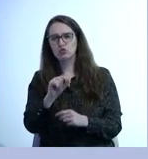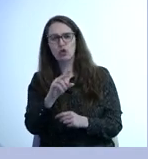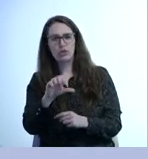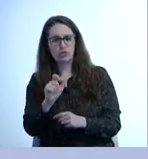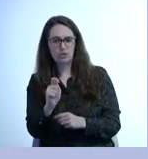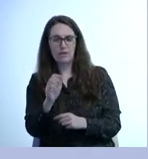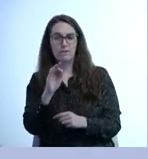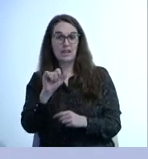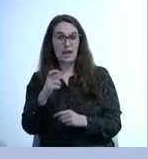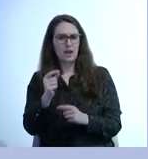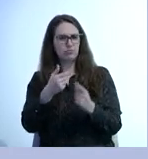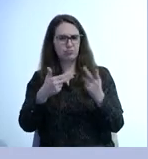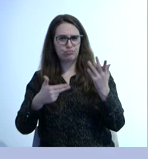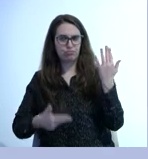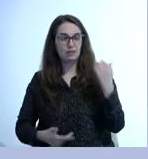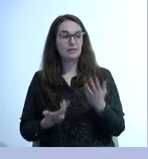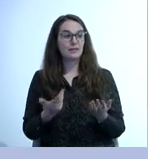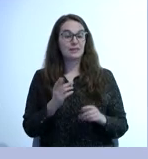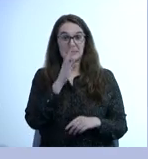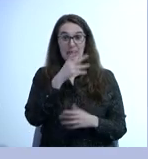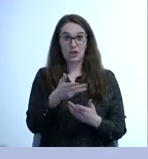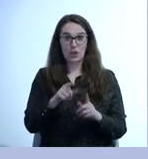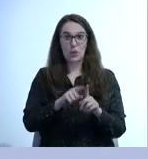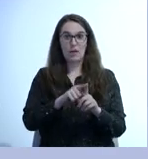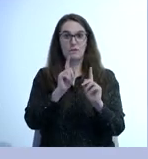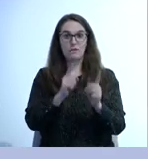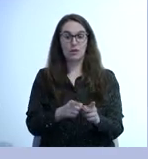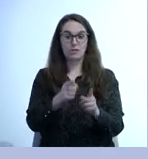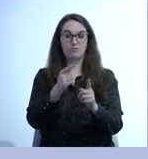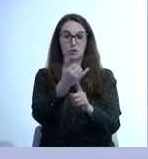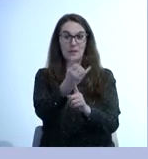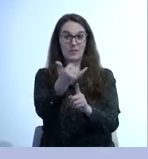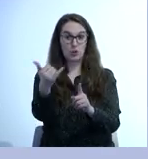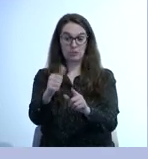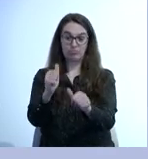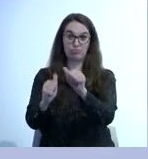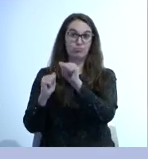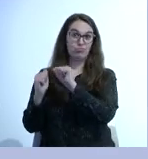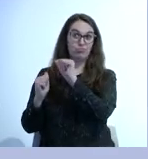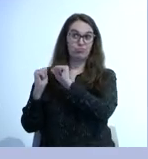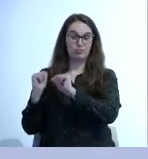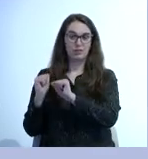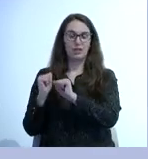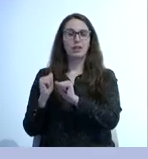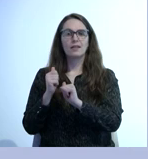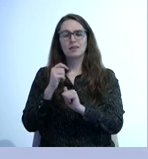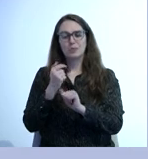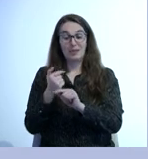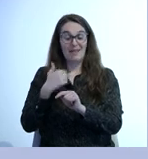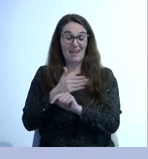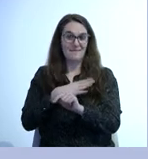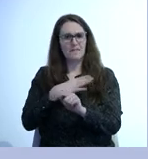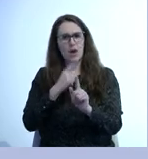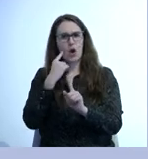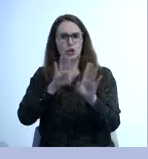que surpreendido agora a propósito deste flashback que fizemos todos para montar esta exposição,